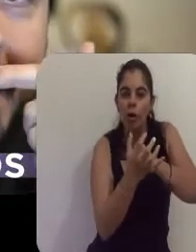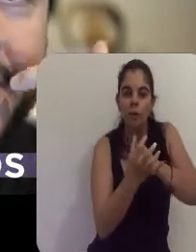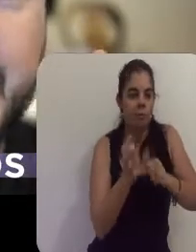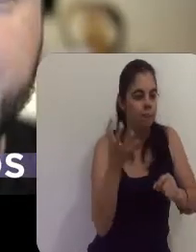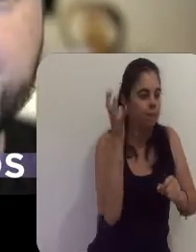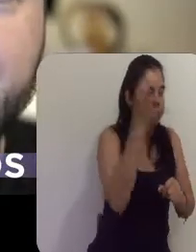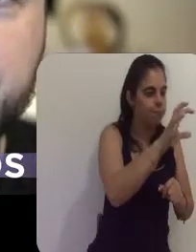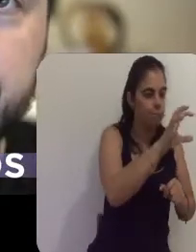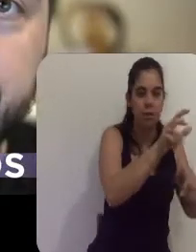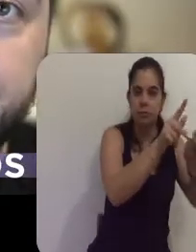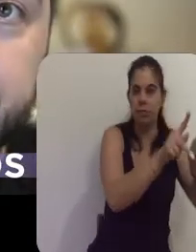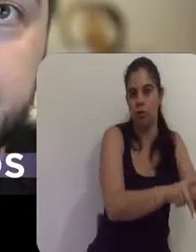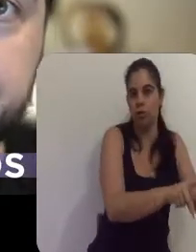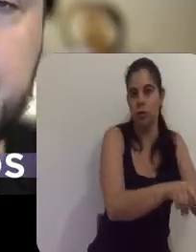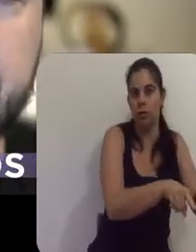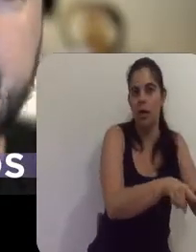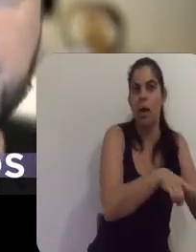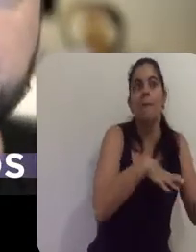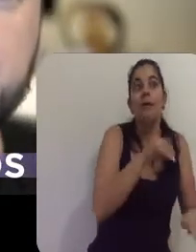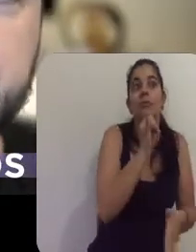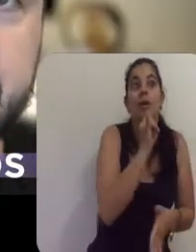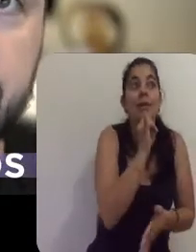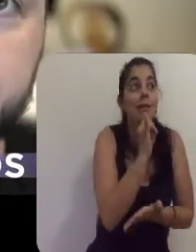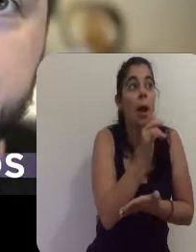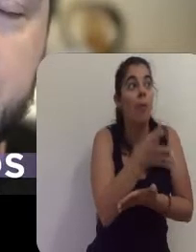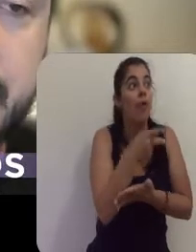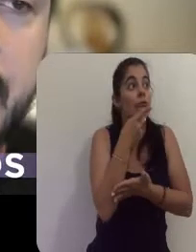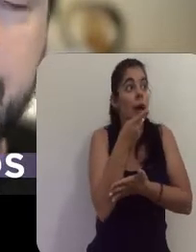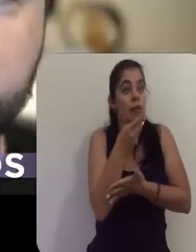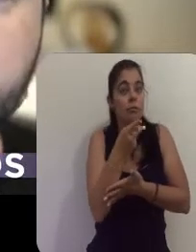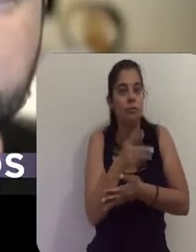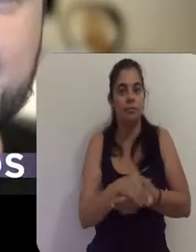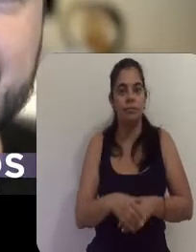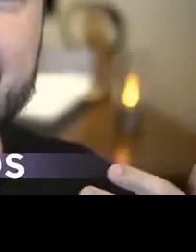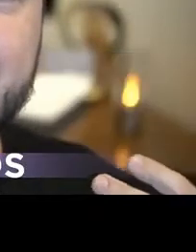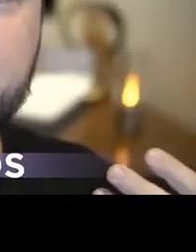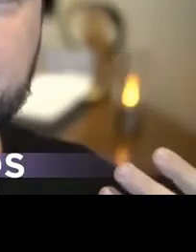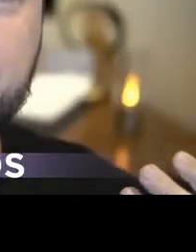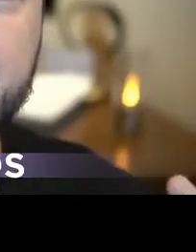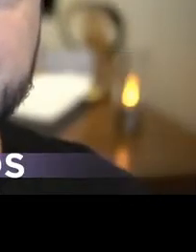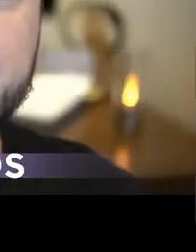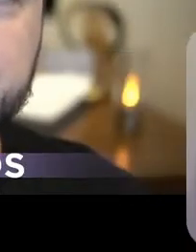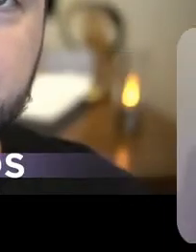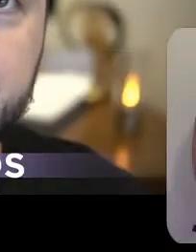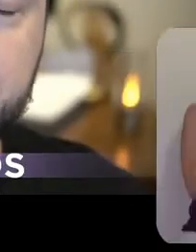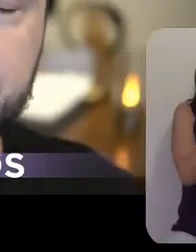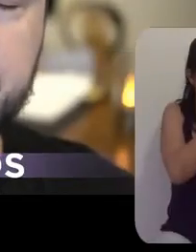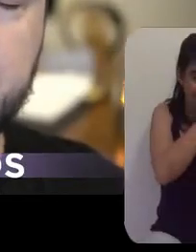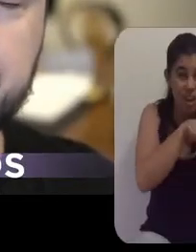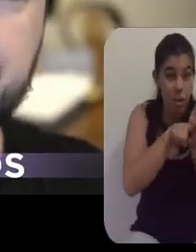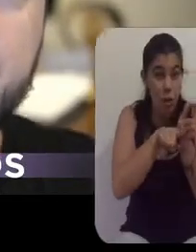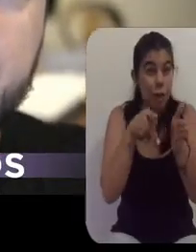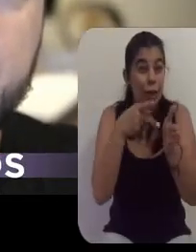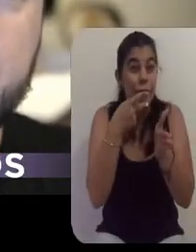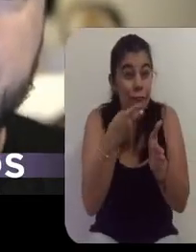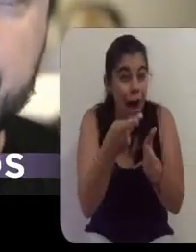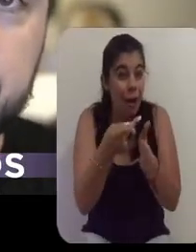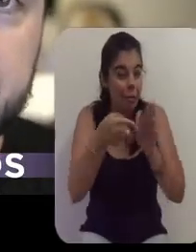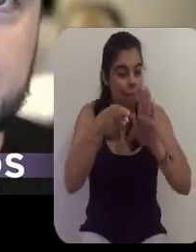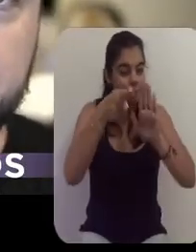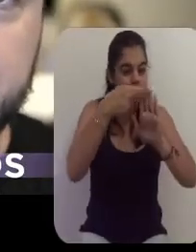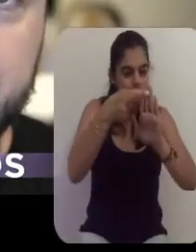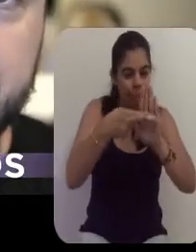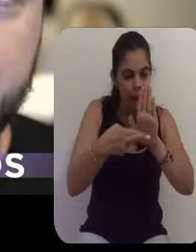essa parte é de fato controversa. Tem outros pesquisadores que já disseram que não precisa ser tão restritivo. Tem